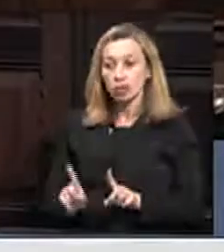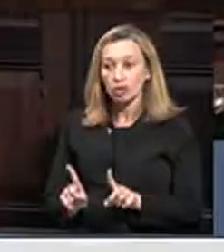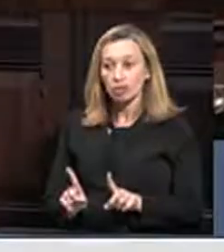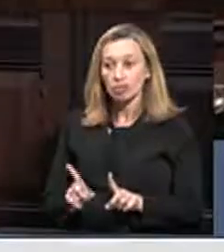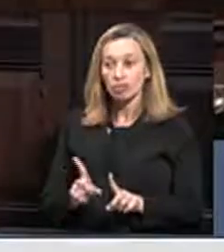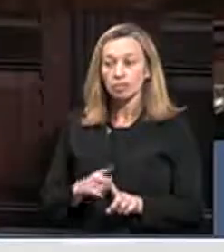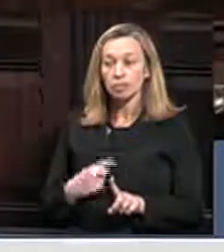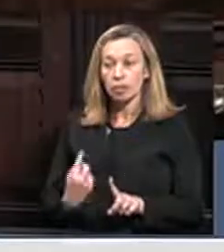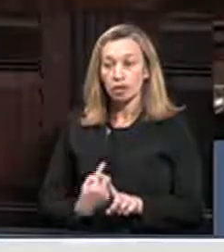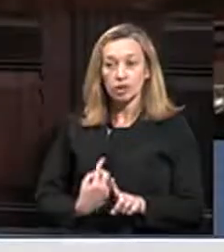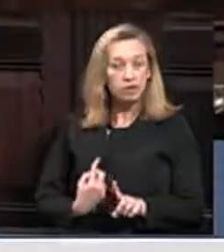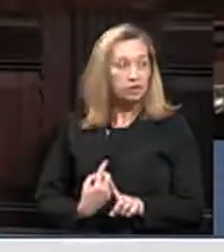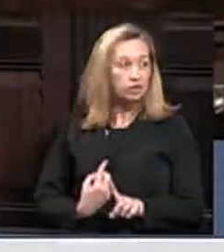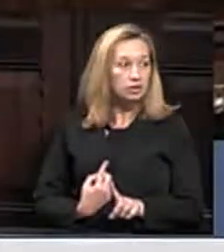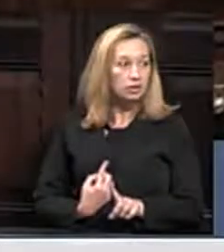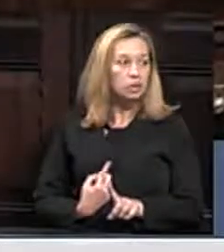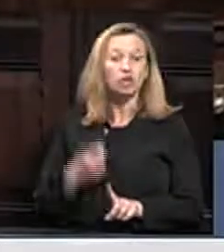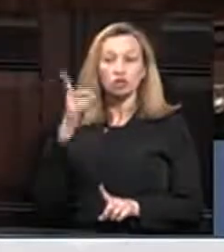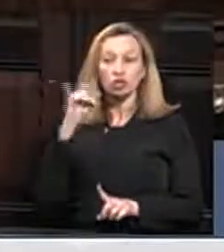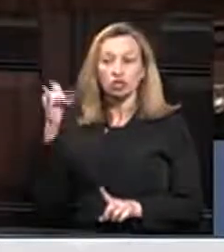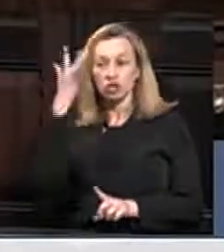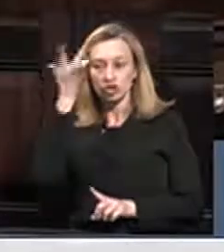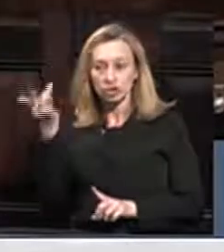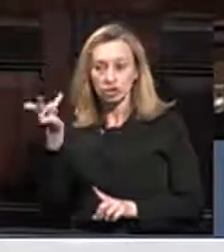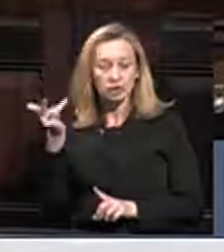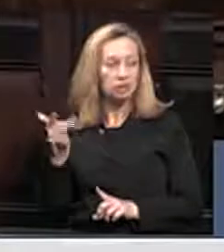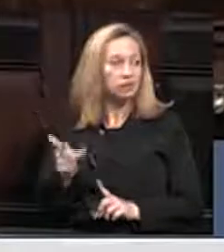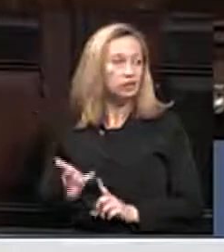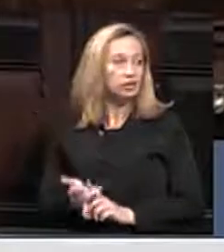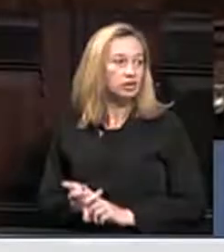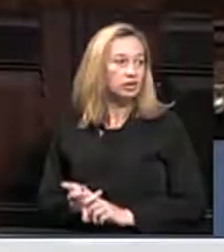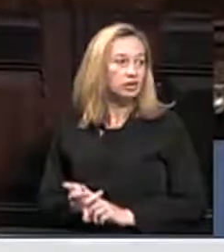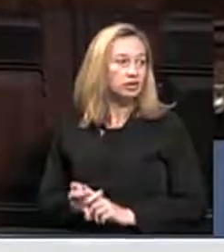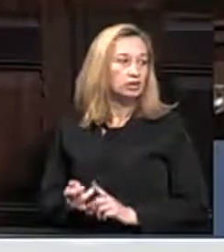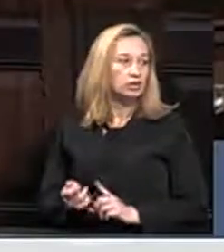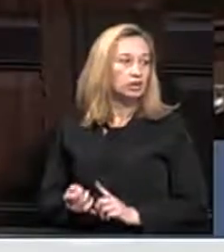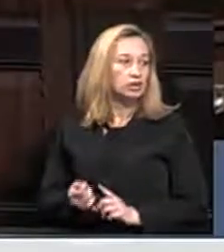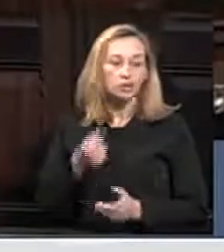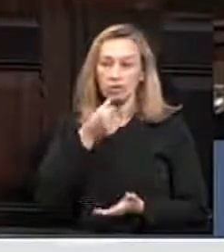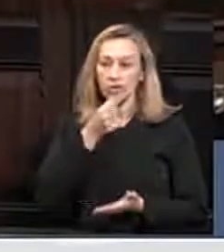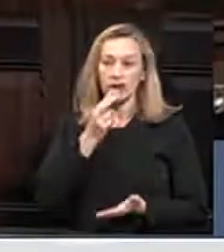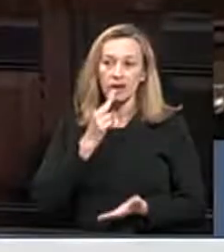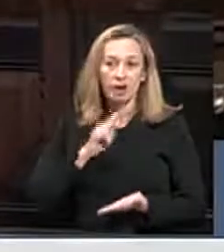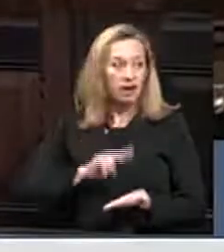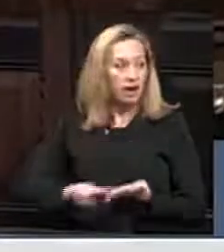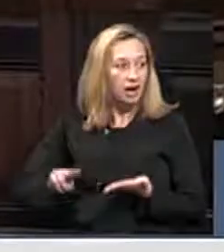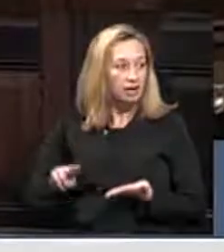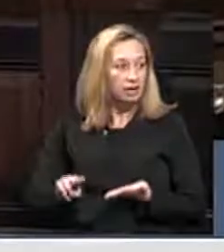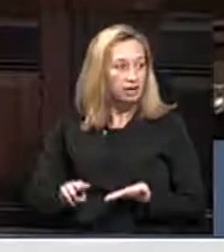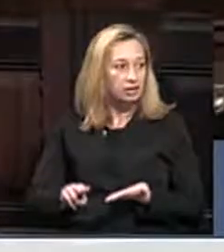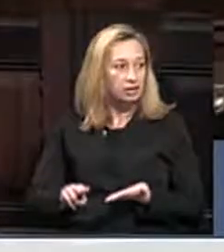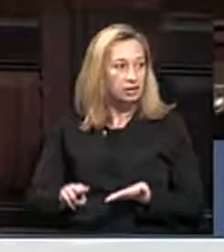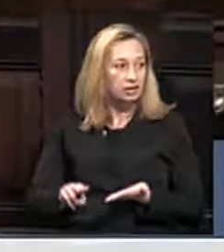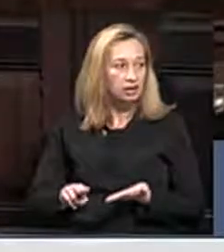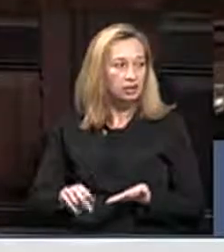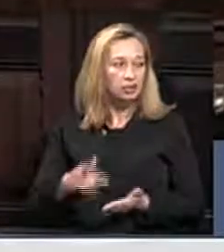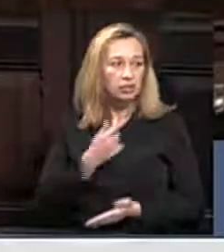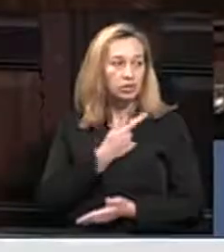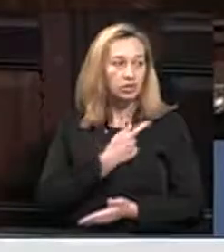explicitaremos no dia de amanhã, numa carta aberta ao